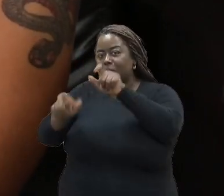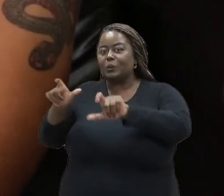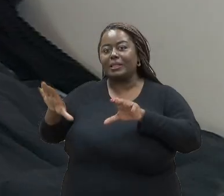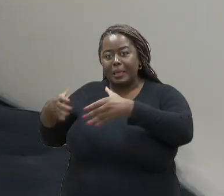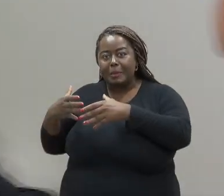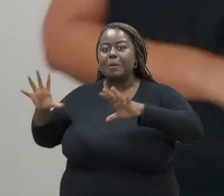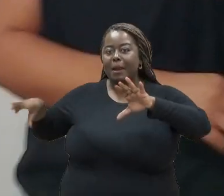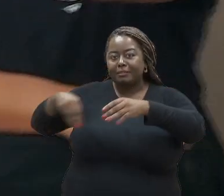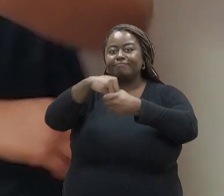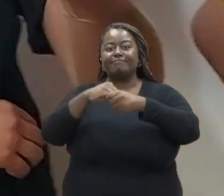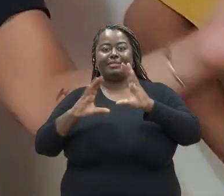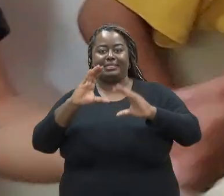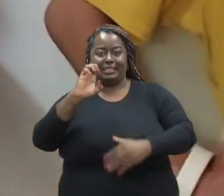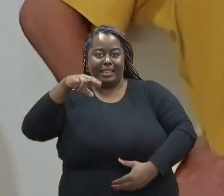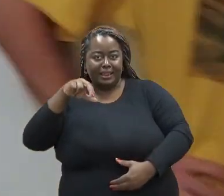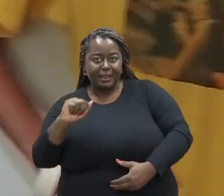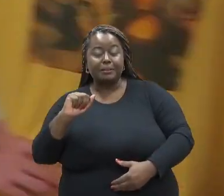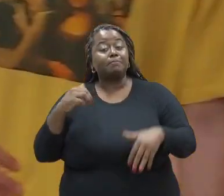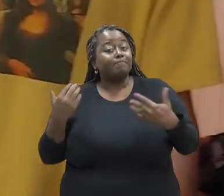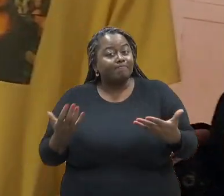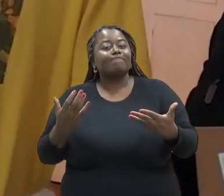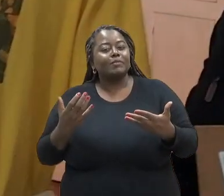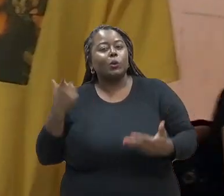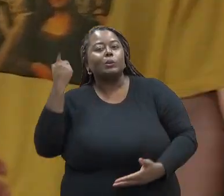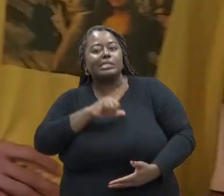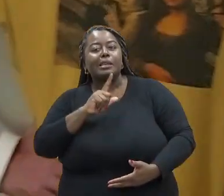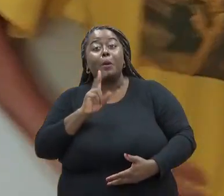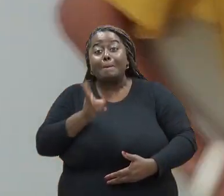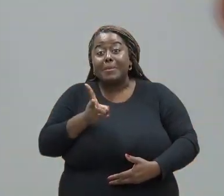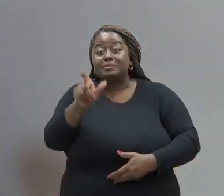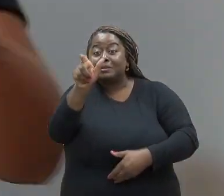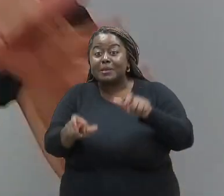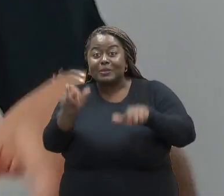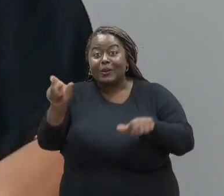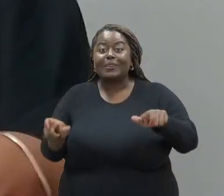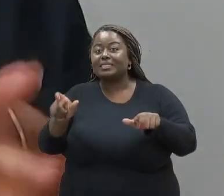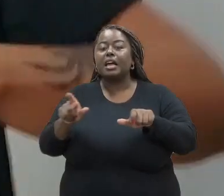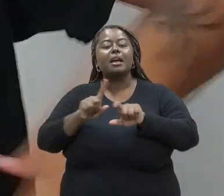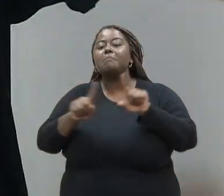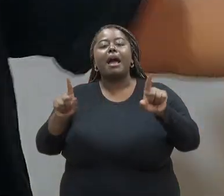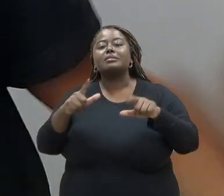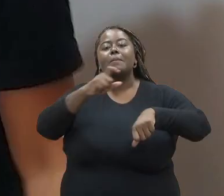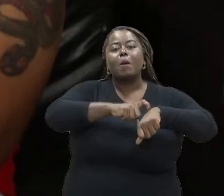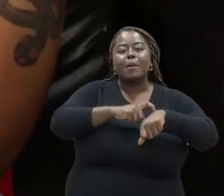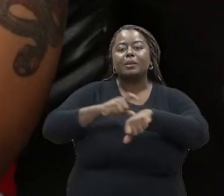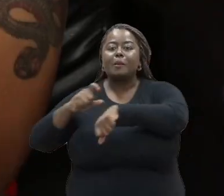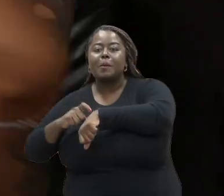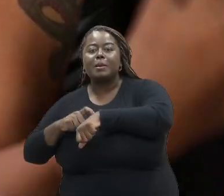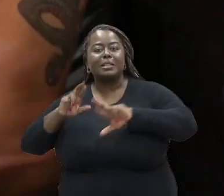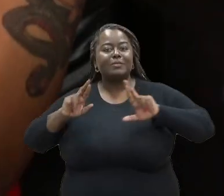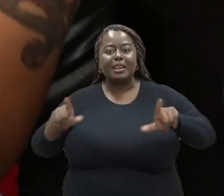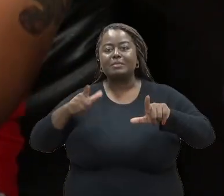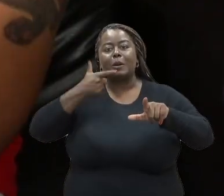equipe também. Então é muito interessante como o cinema proporciona isso. A gente conseguiu colocar as mesmas pessoas em situações totalmente diferentes